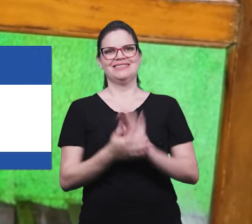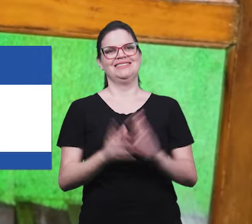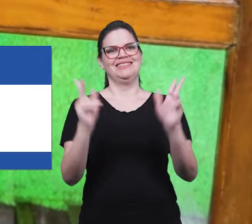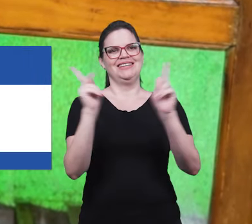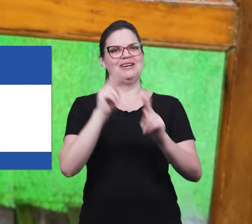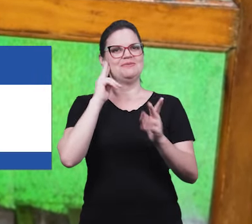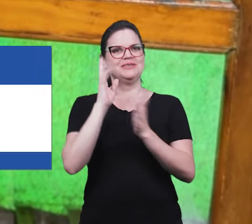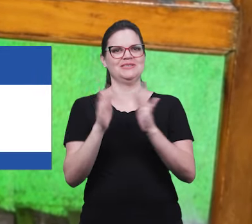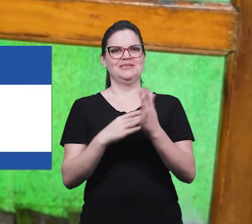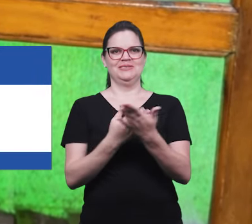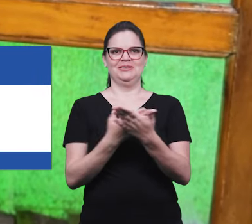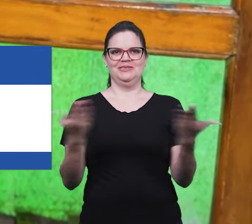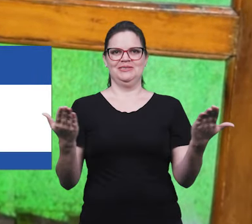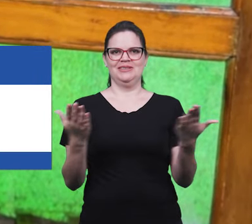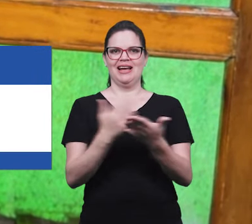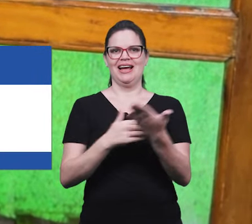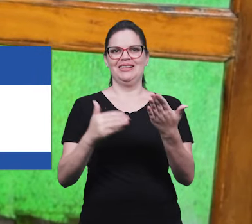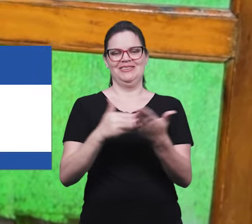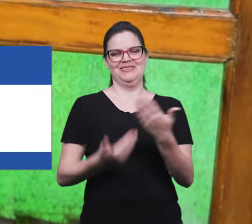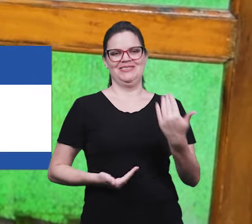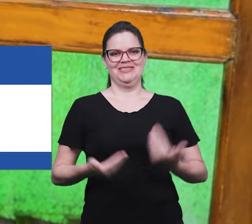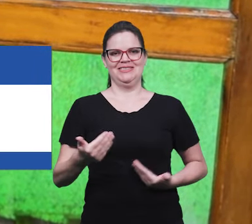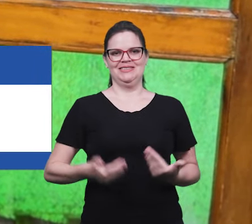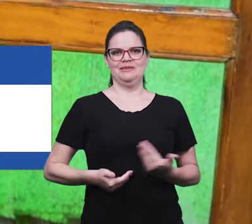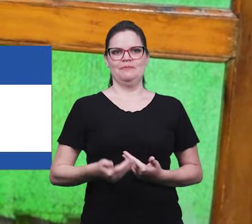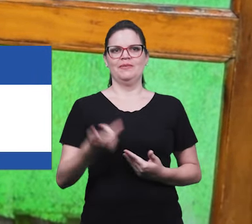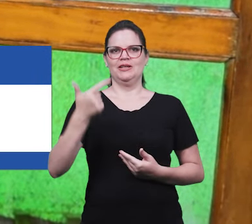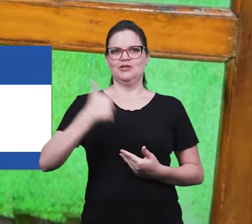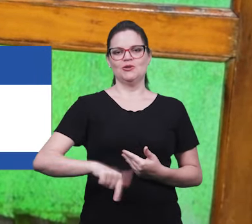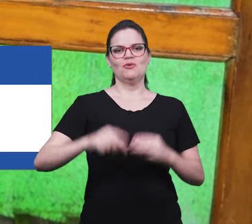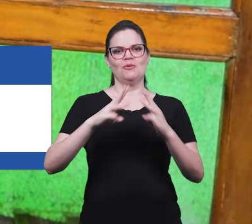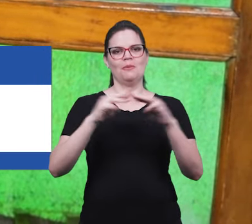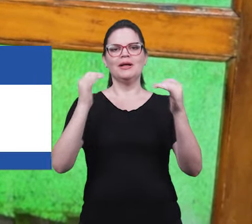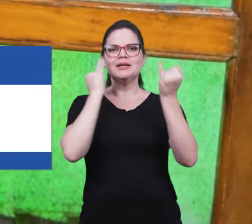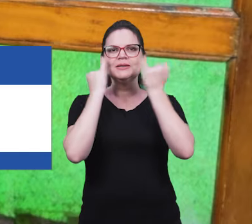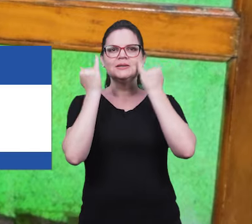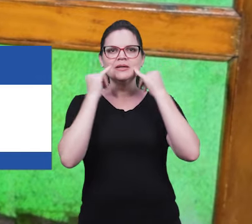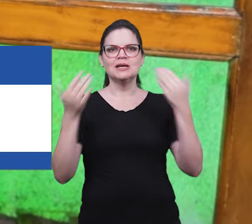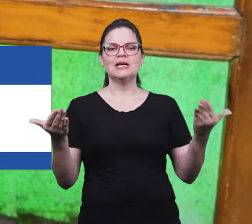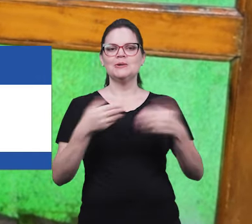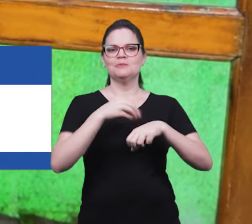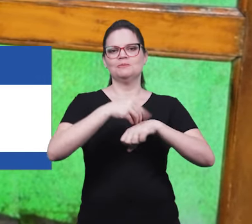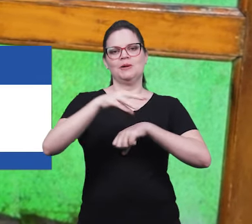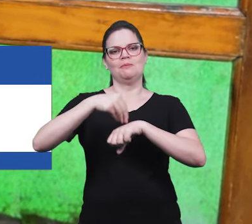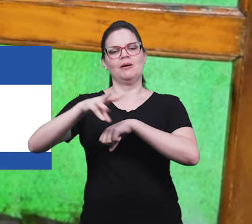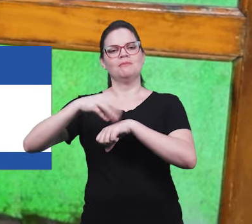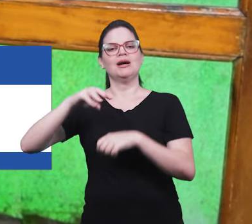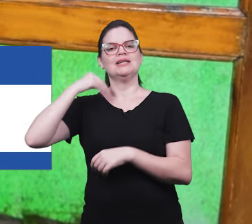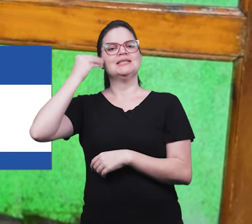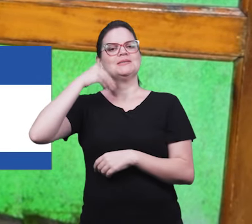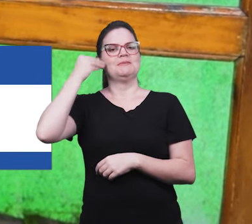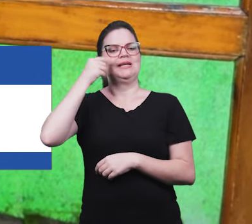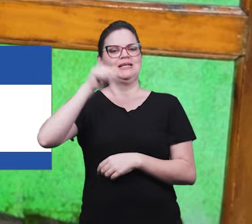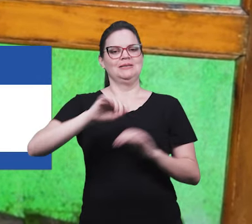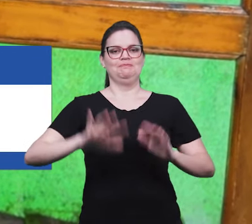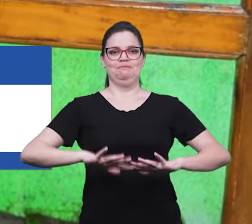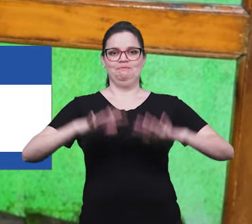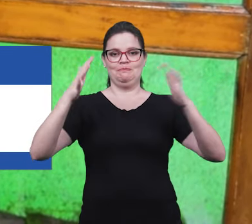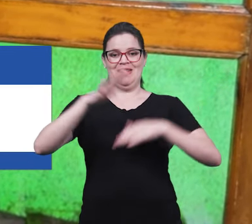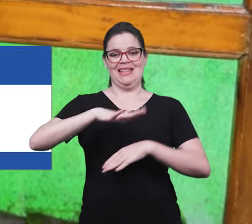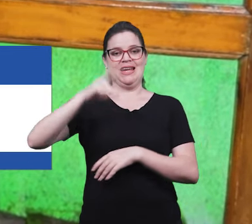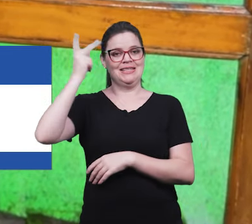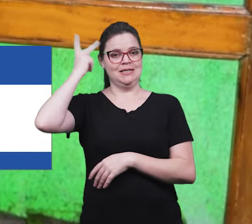a paz do Senhor Jesus Jorge a paz senhor irmãos estamos em mais uma edição do mane News de hoje compartilhando as experiências vividas no Estado de